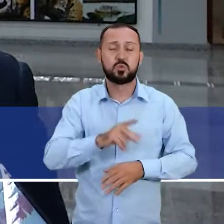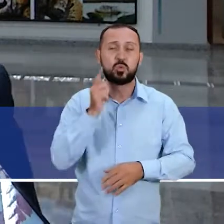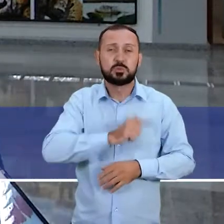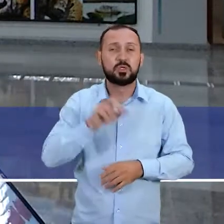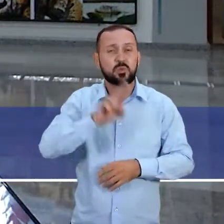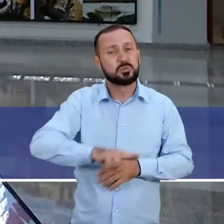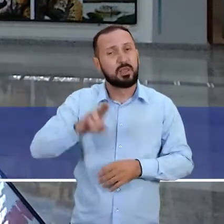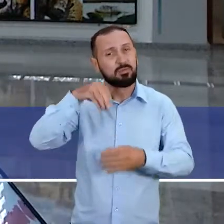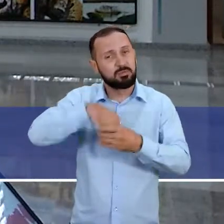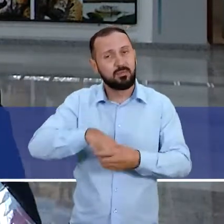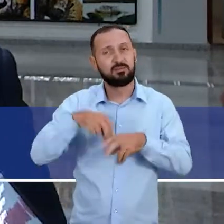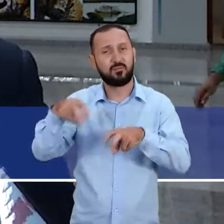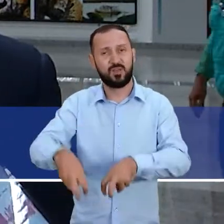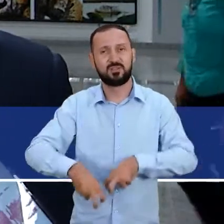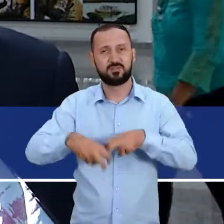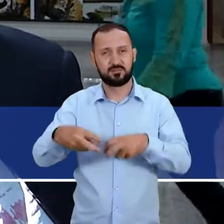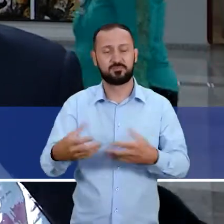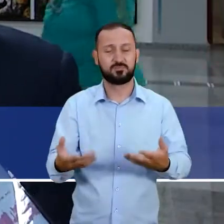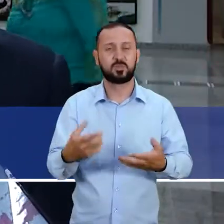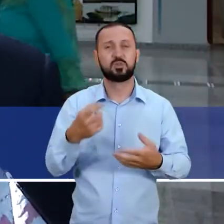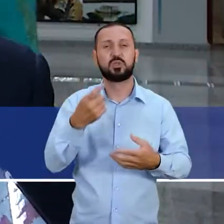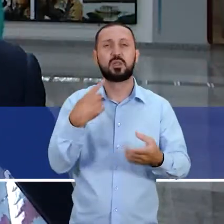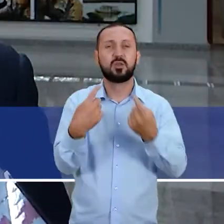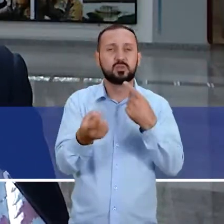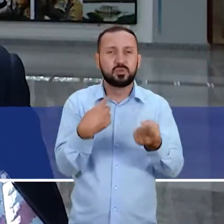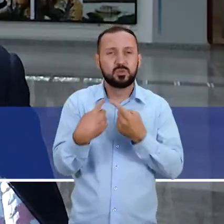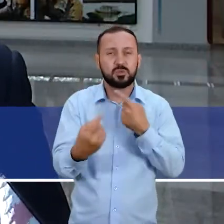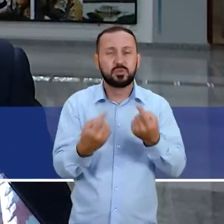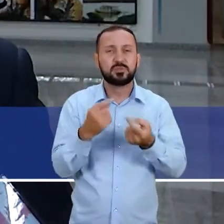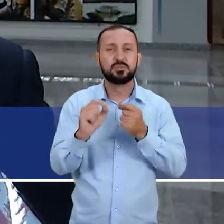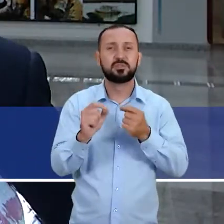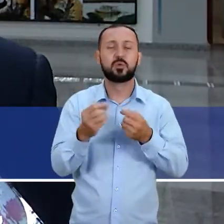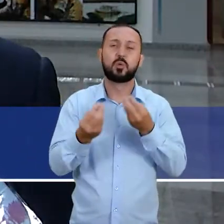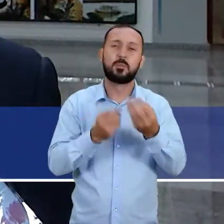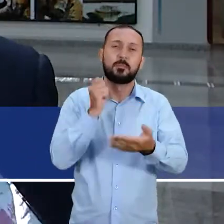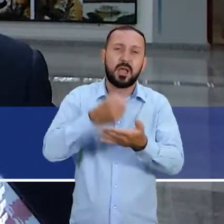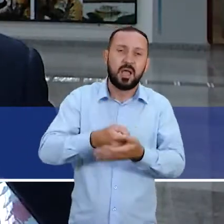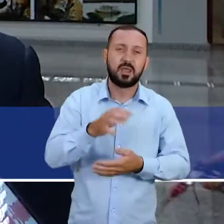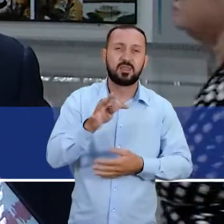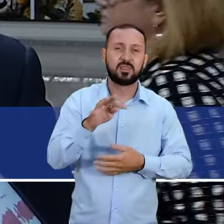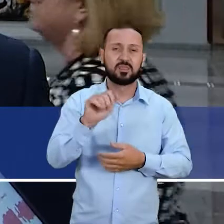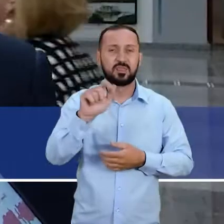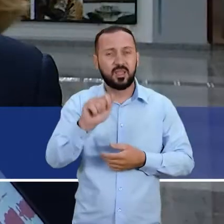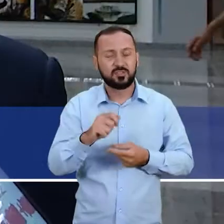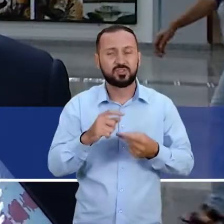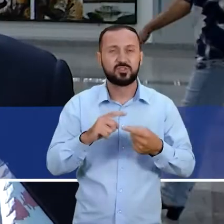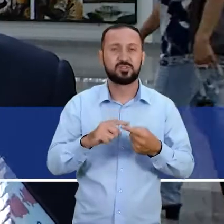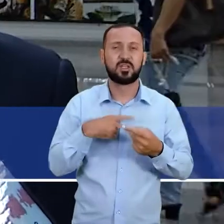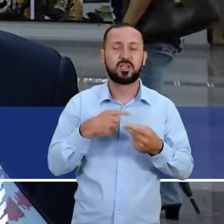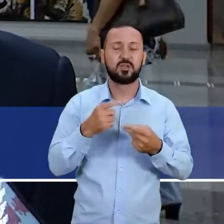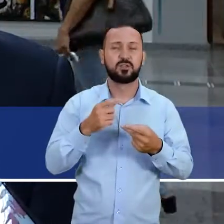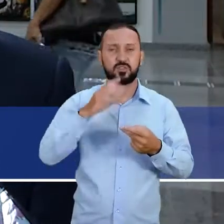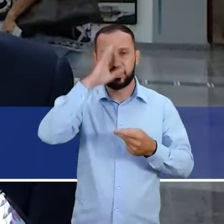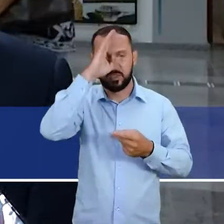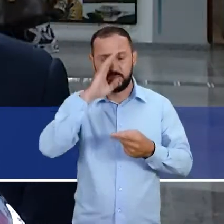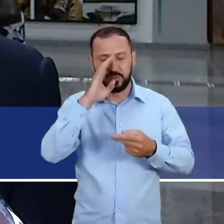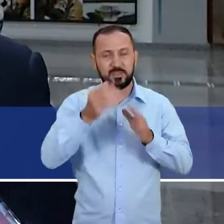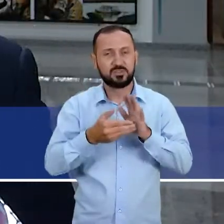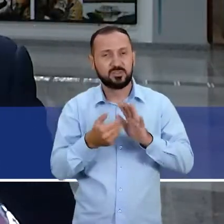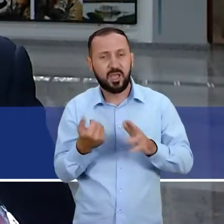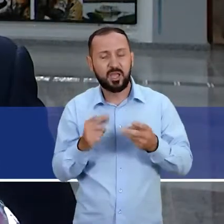autossuficiente disso. Então nós estamos discutindo a questão da taxa, questão